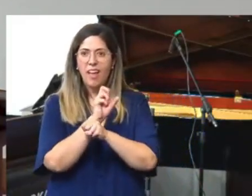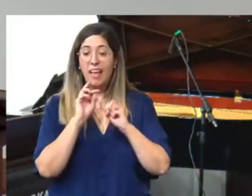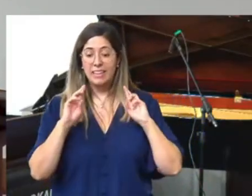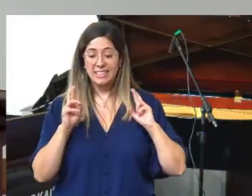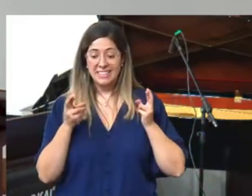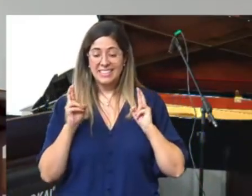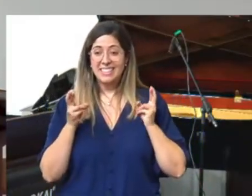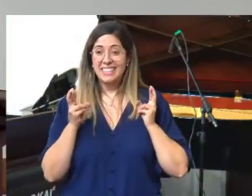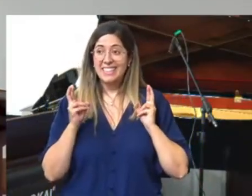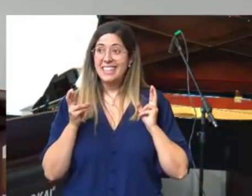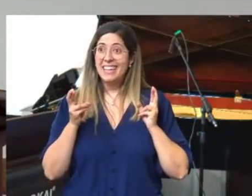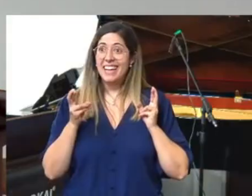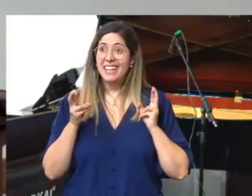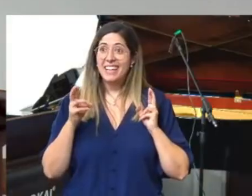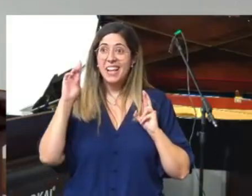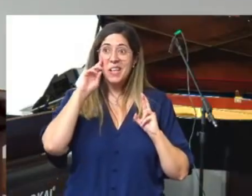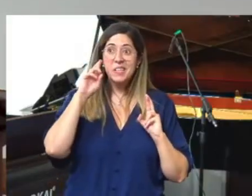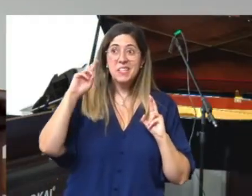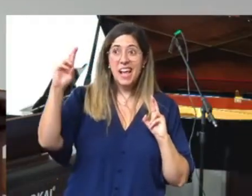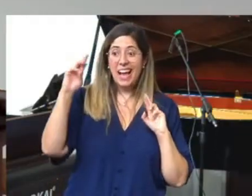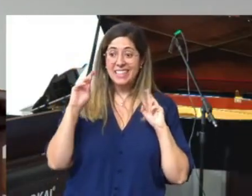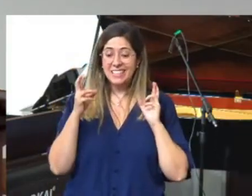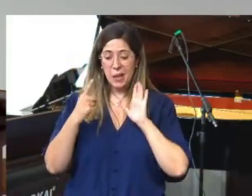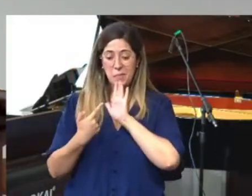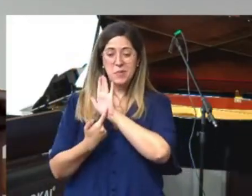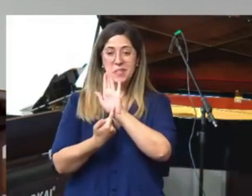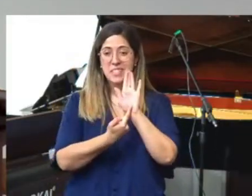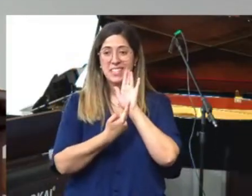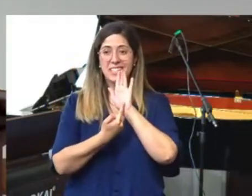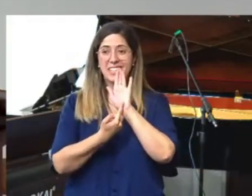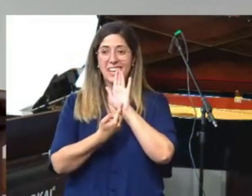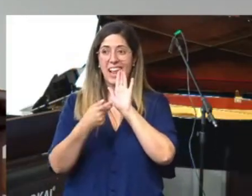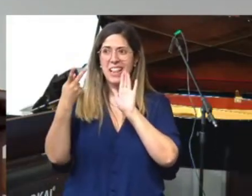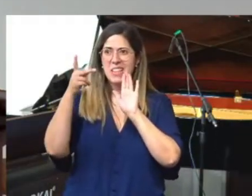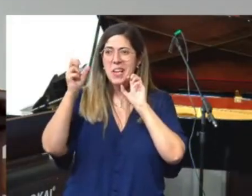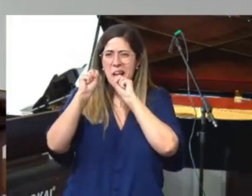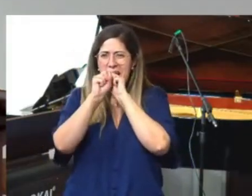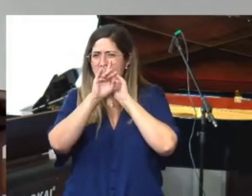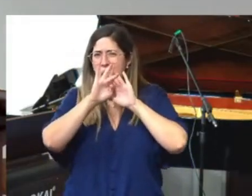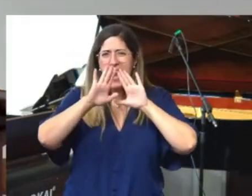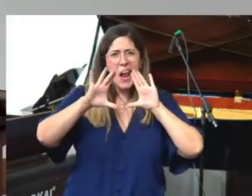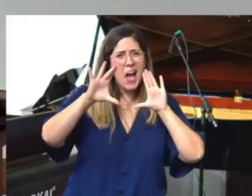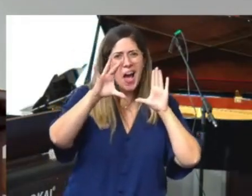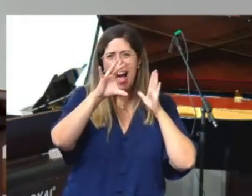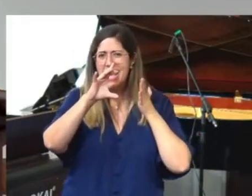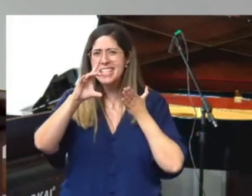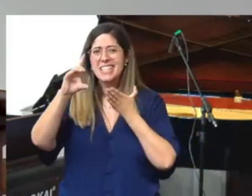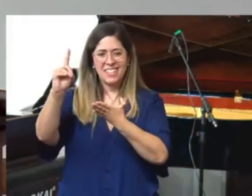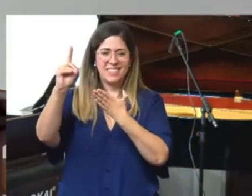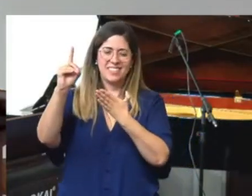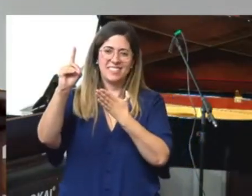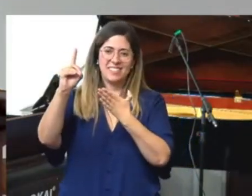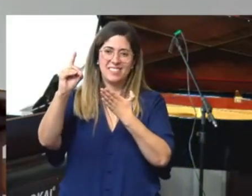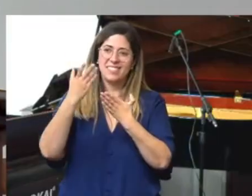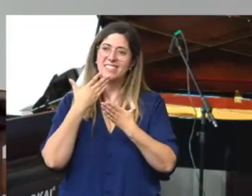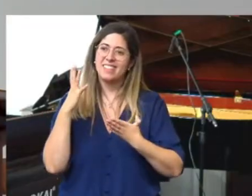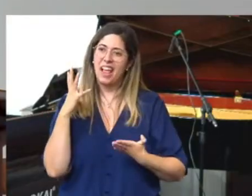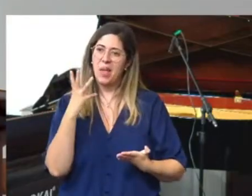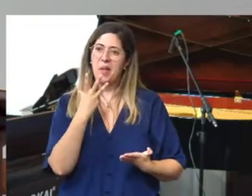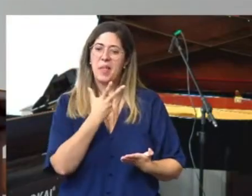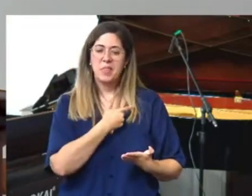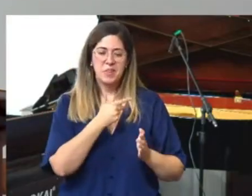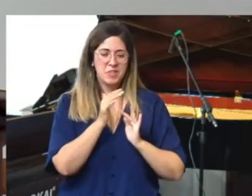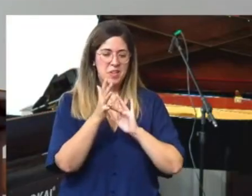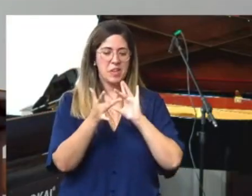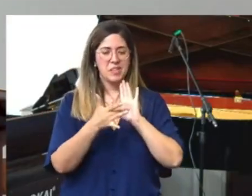a bendita esperança e a manifestação da glória do nosso grande Deus e Salvador